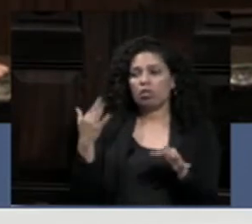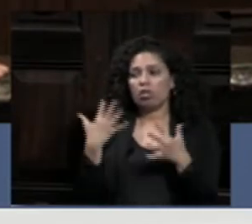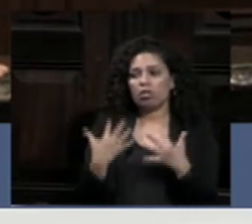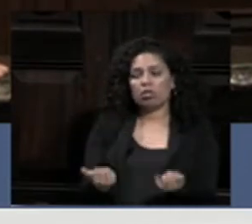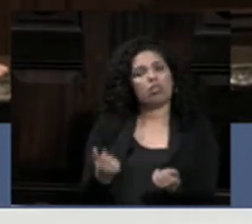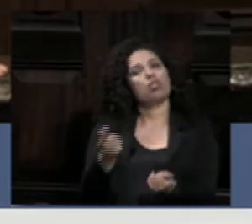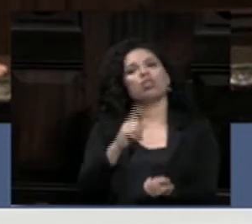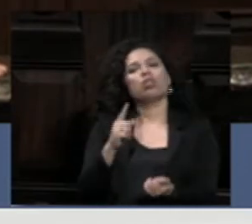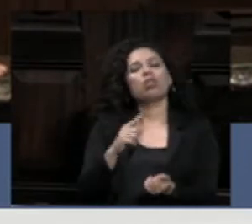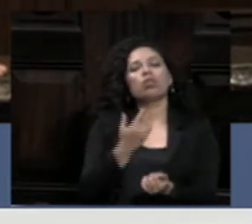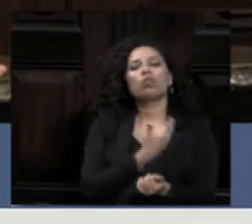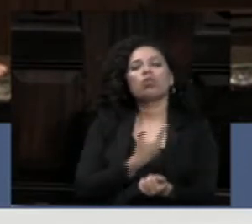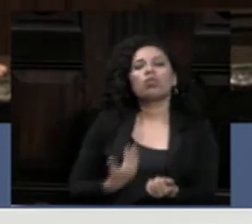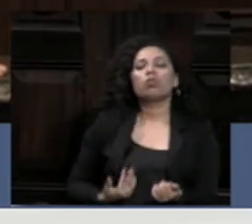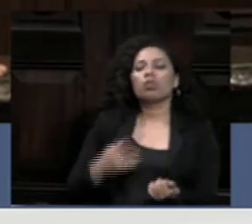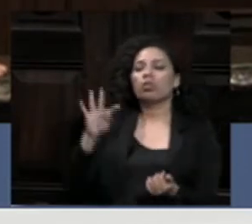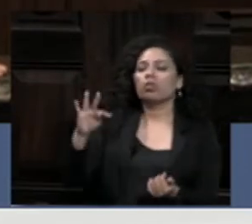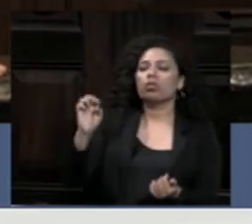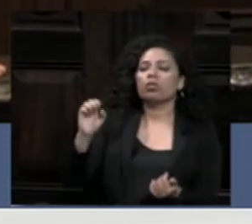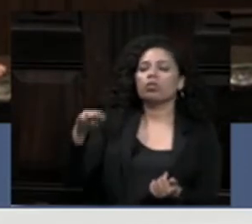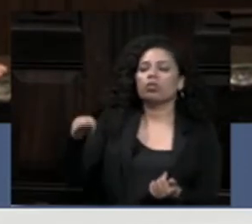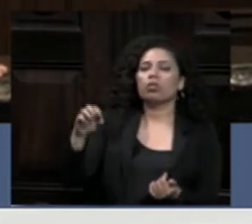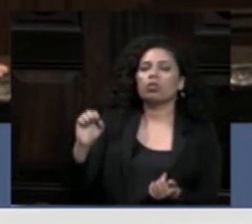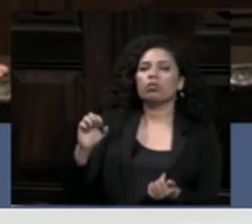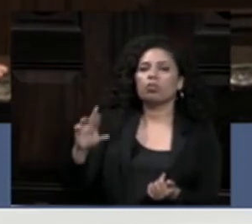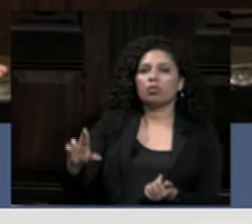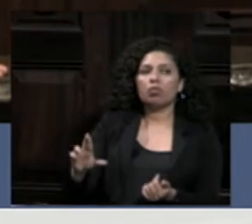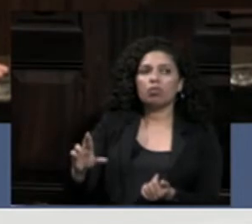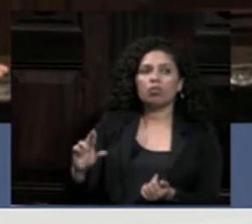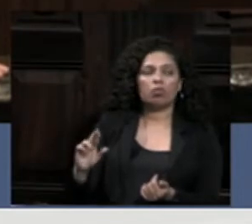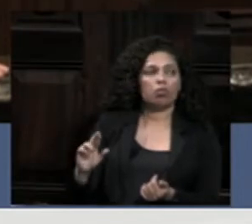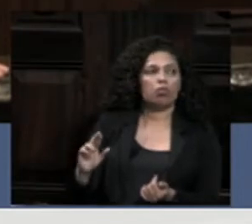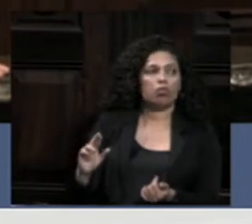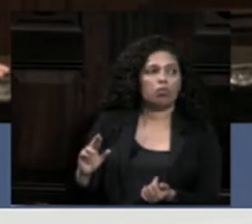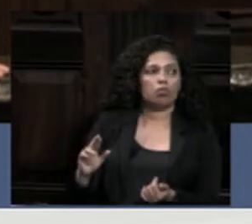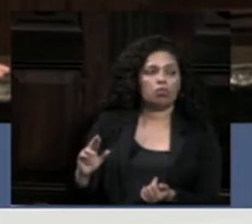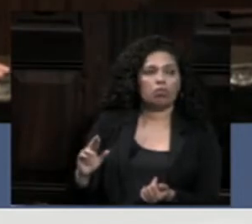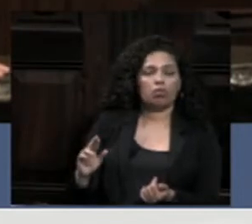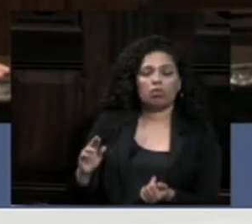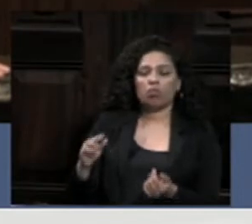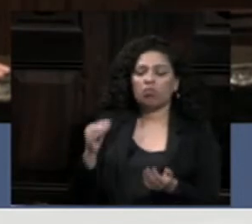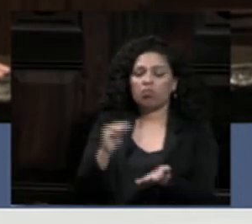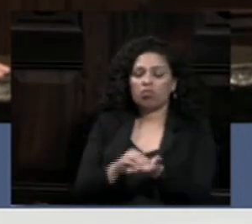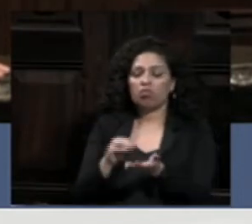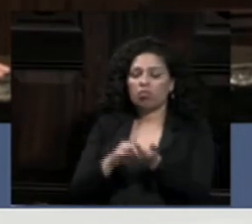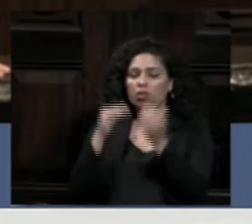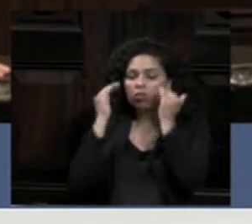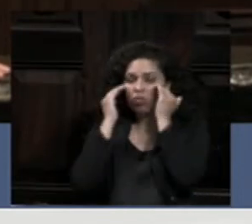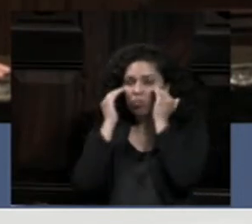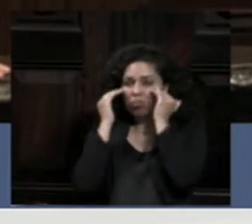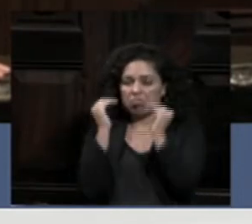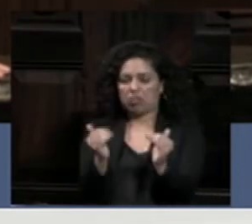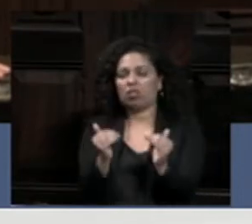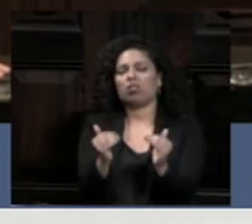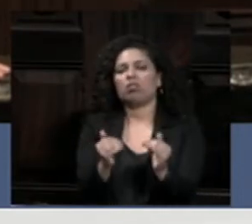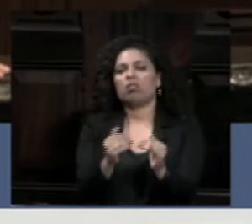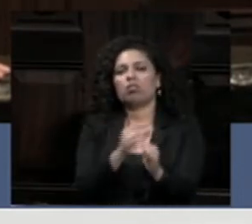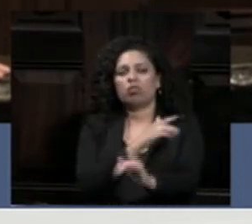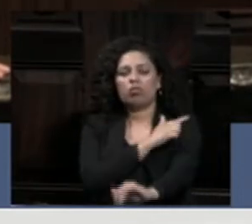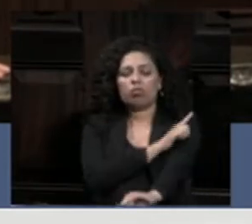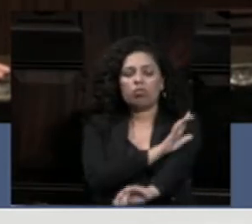que o governo Temer tenha qualquer consideração com a cultura brasileira.